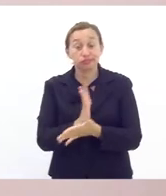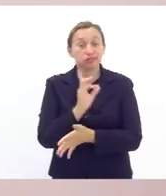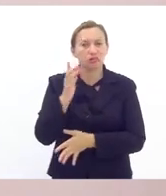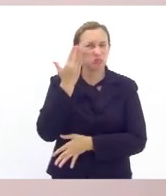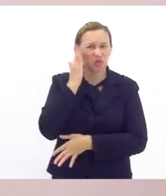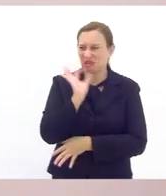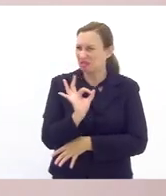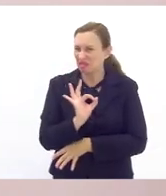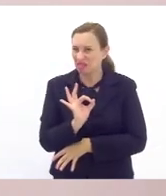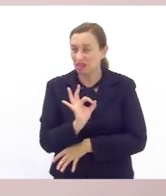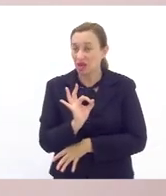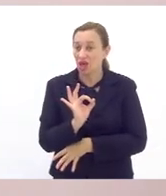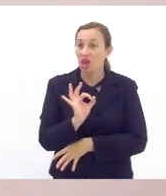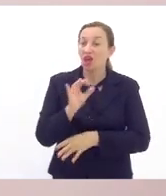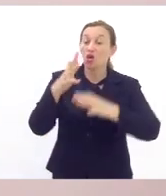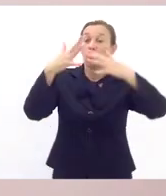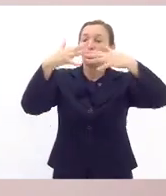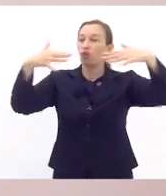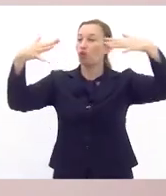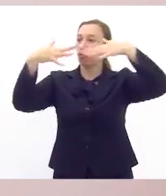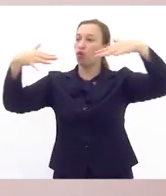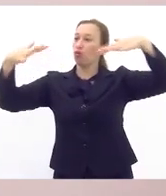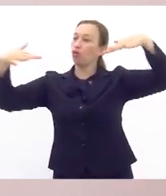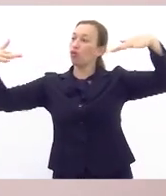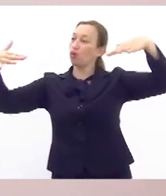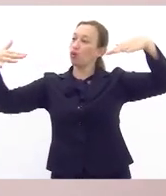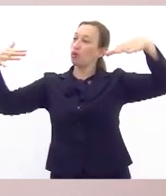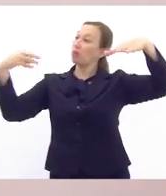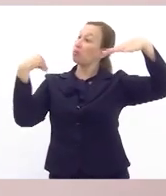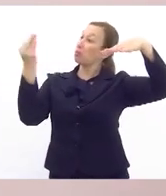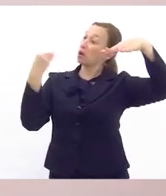não entende é filho de que para onde que vai enfim